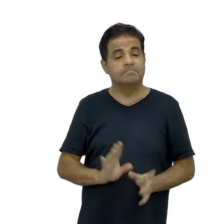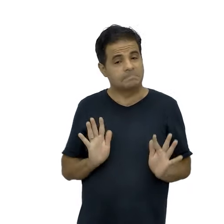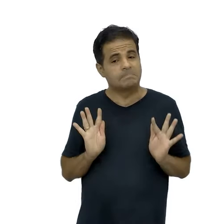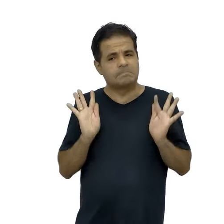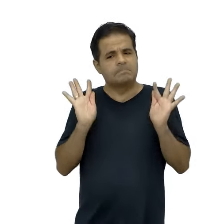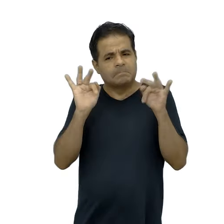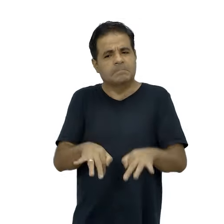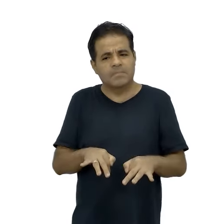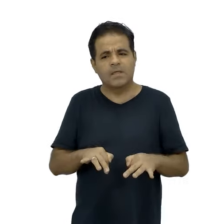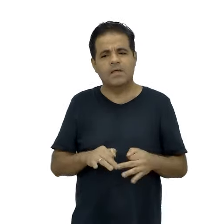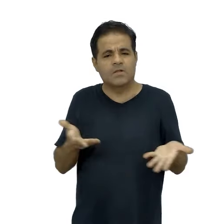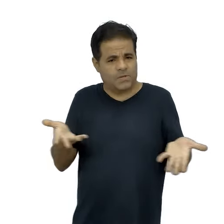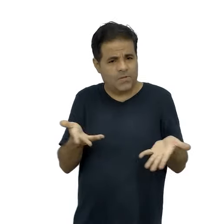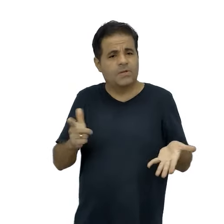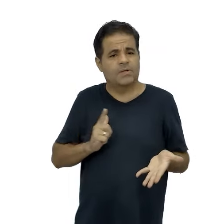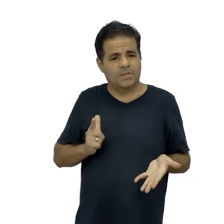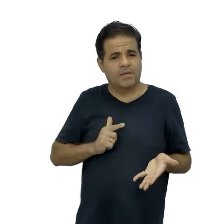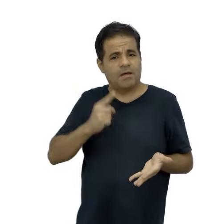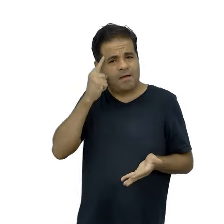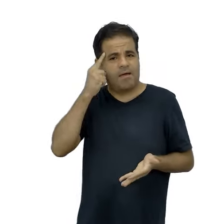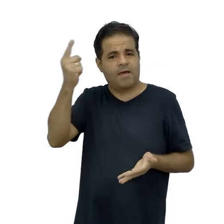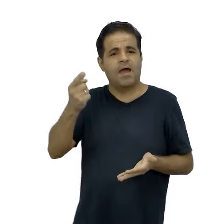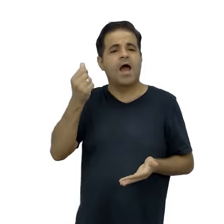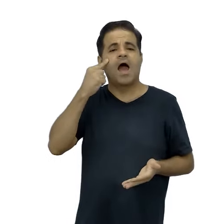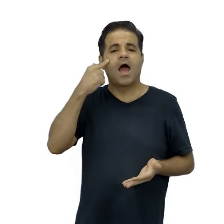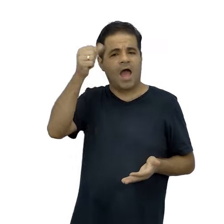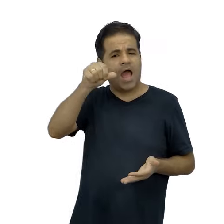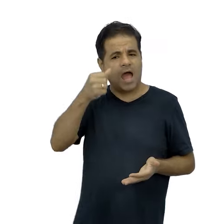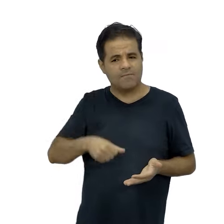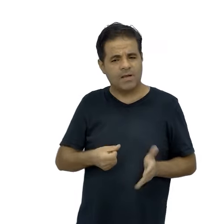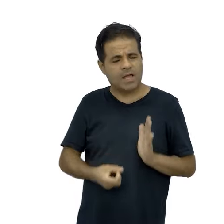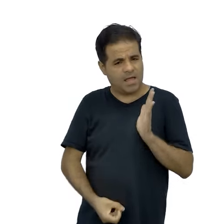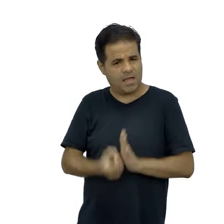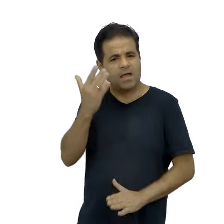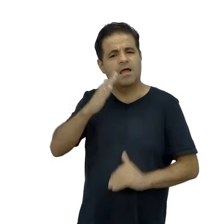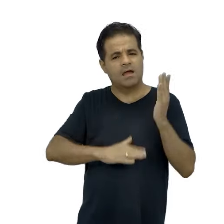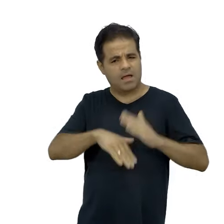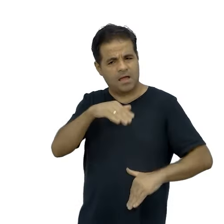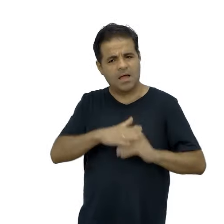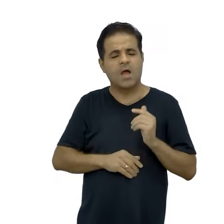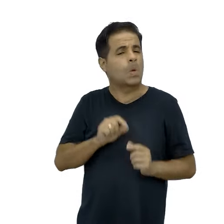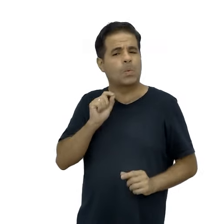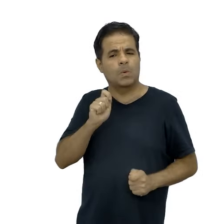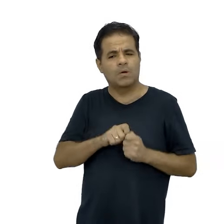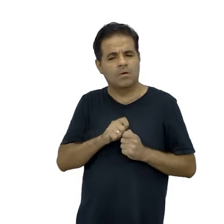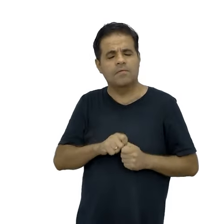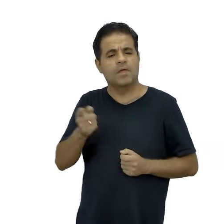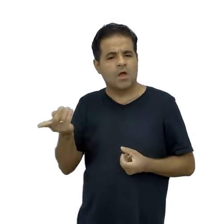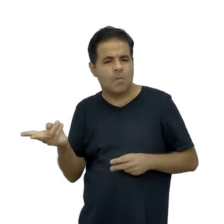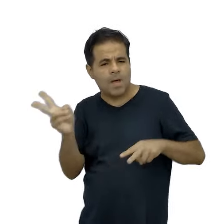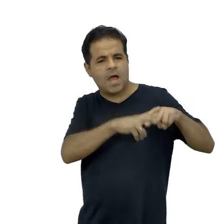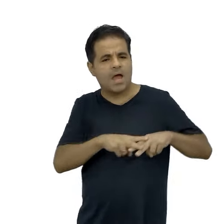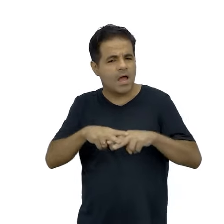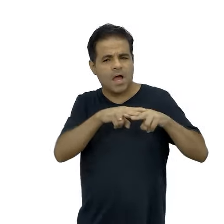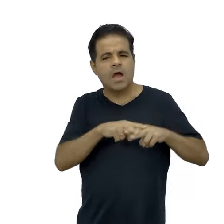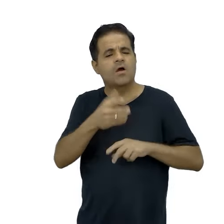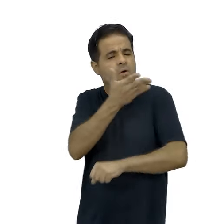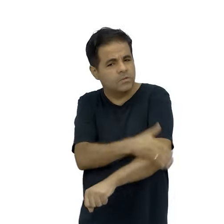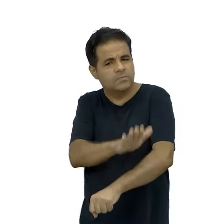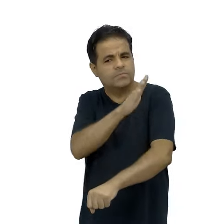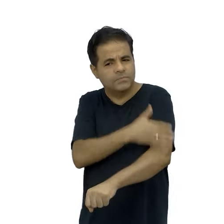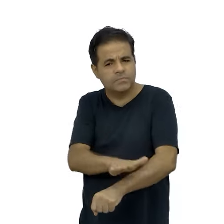Finalizando, né, nós temos a ideia de avaliar, de elaborar uma síntese do que foi feito, é uma retomada, né, um exercício